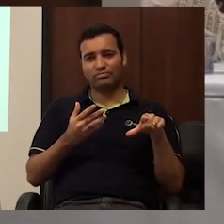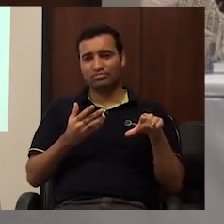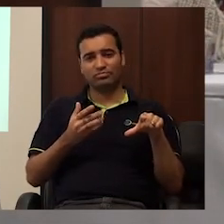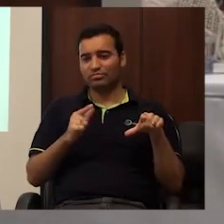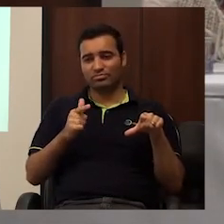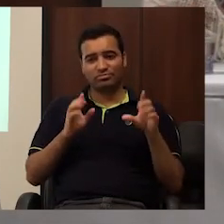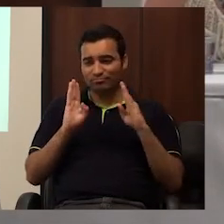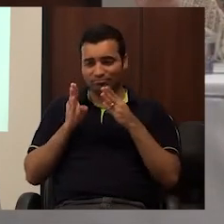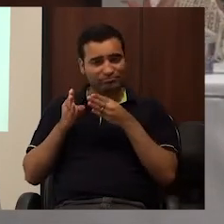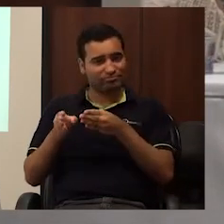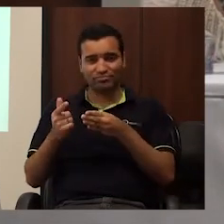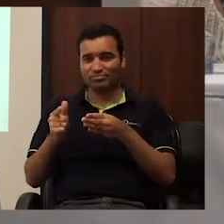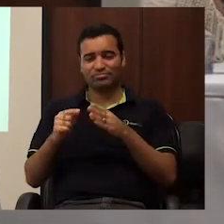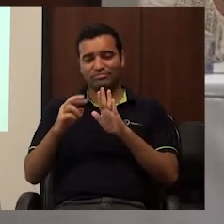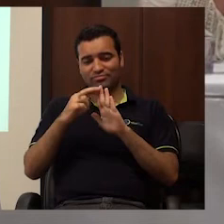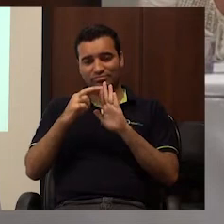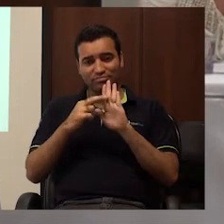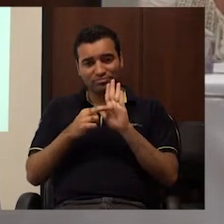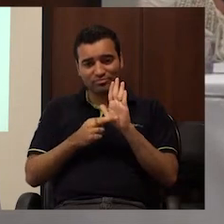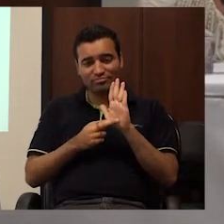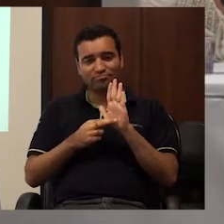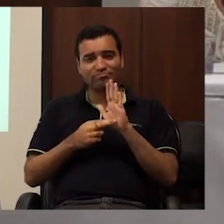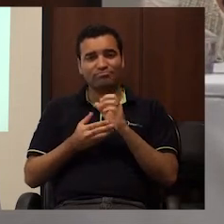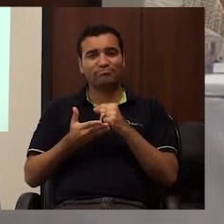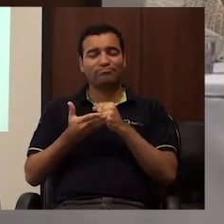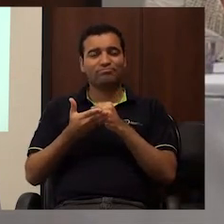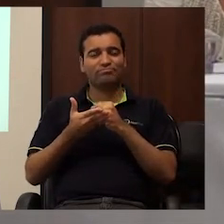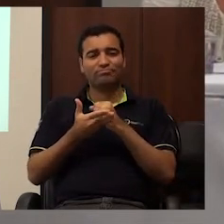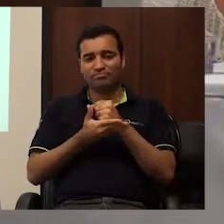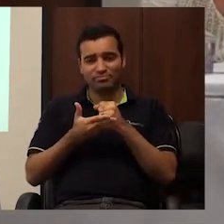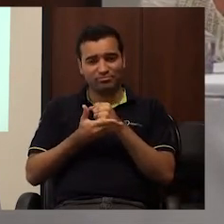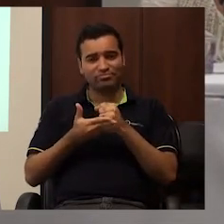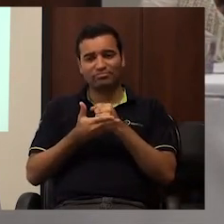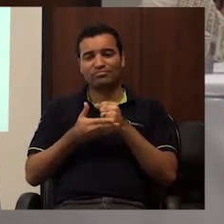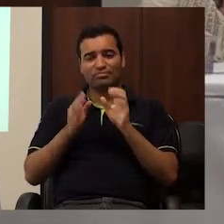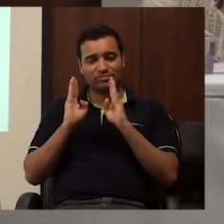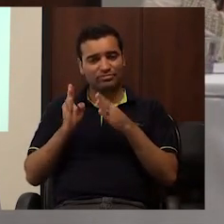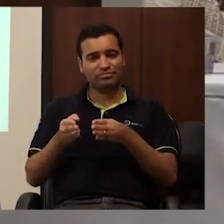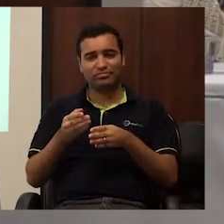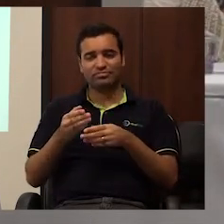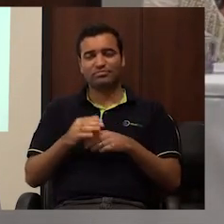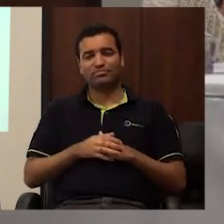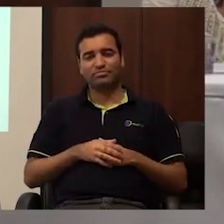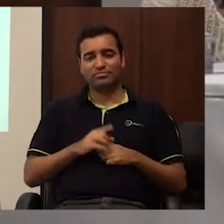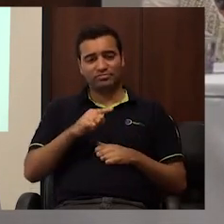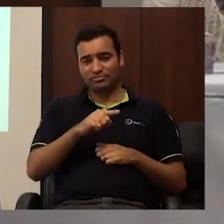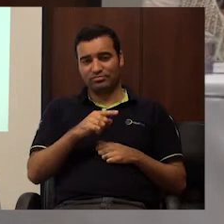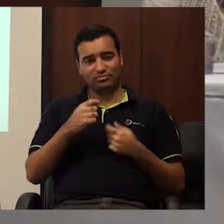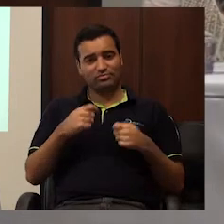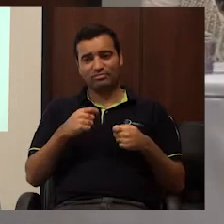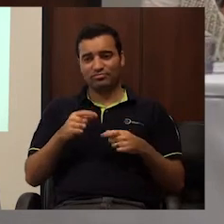não direcionada, sem uma diretriz específica para que essa formação possa acontecer, né? E ele vai ter